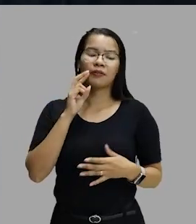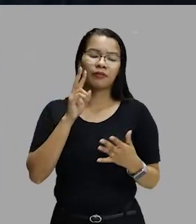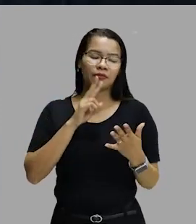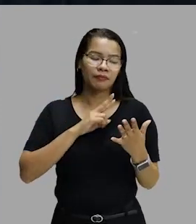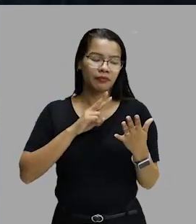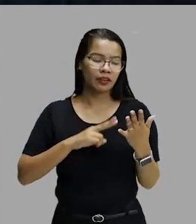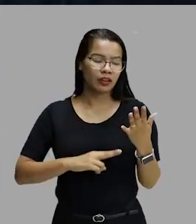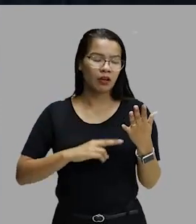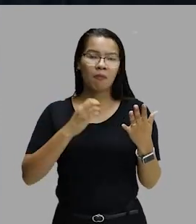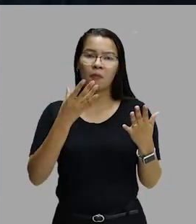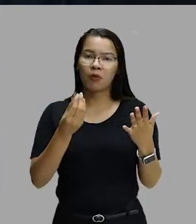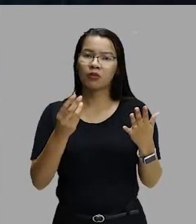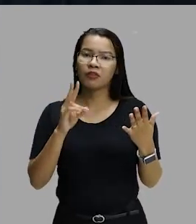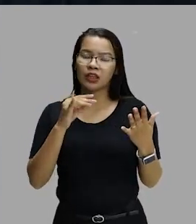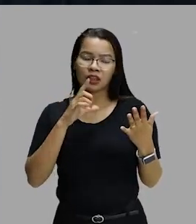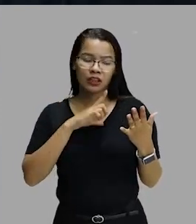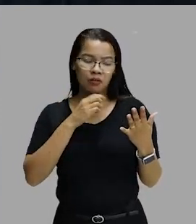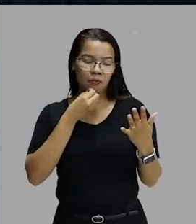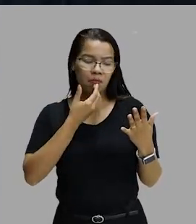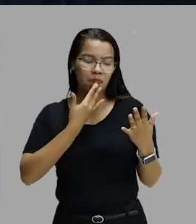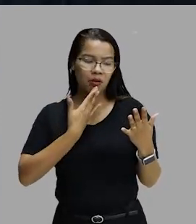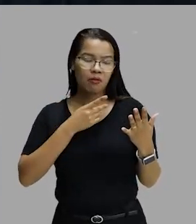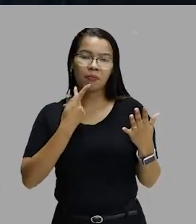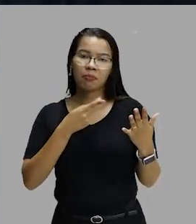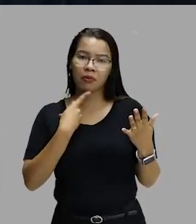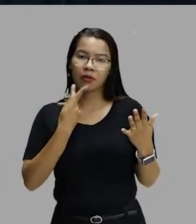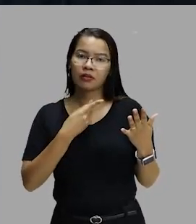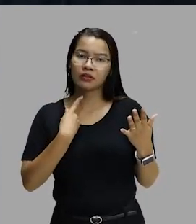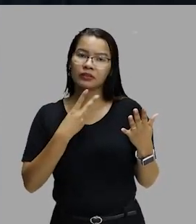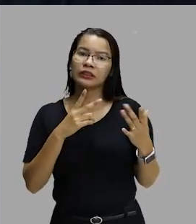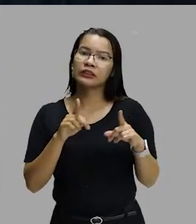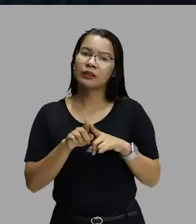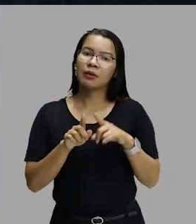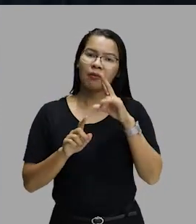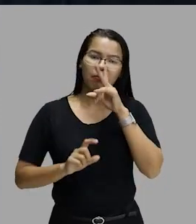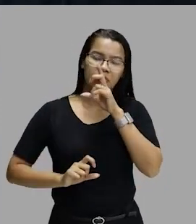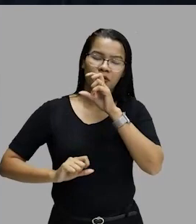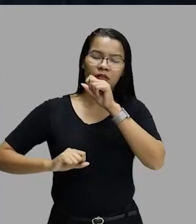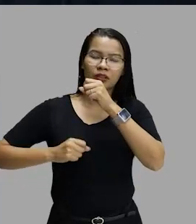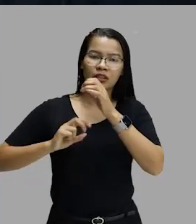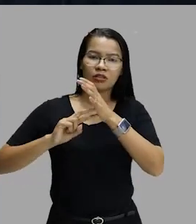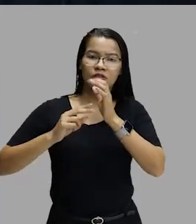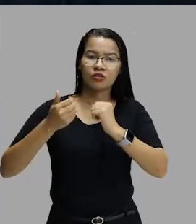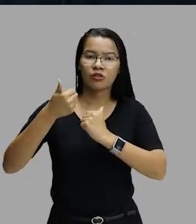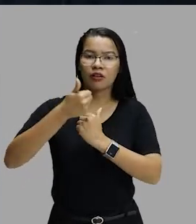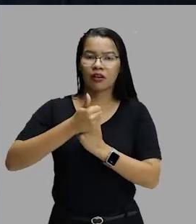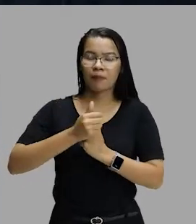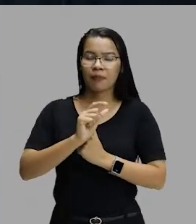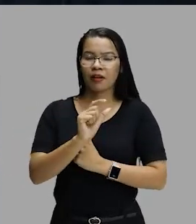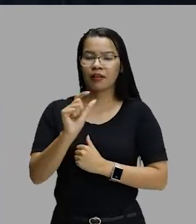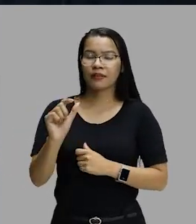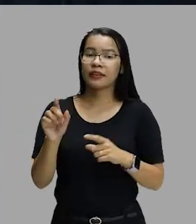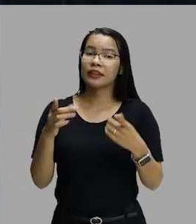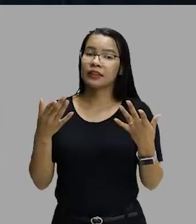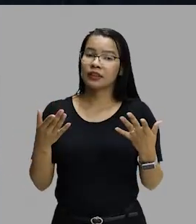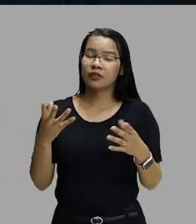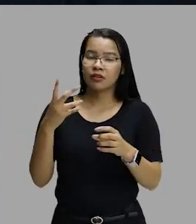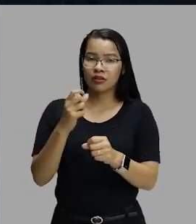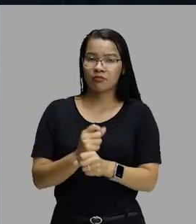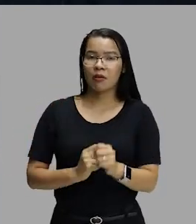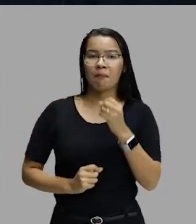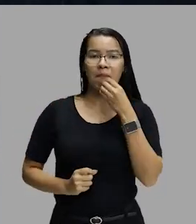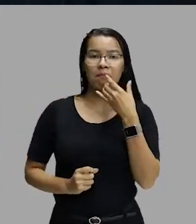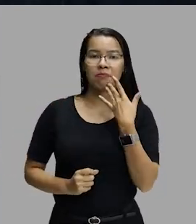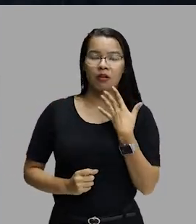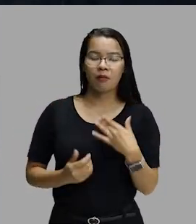vai ter um bom repertório, vai ter um bom poder de fazer sinônimos. E o resumo é uma